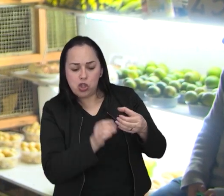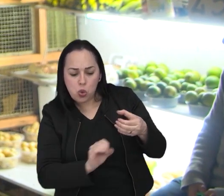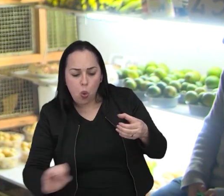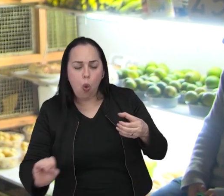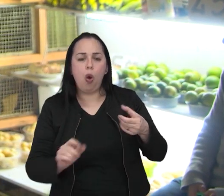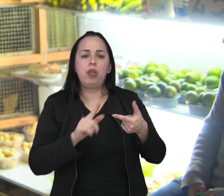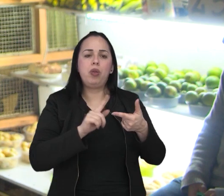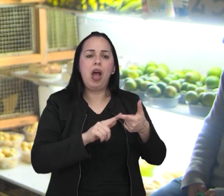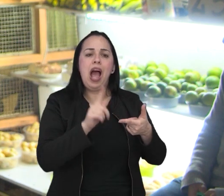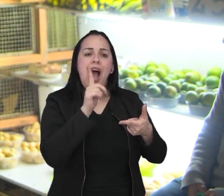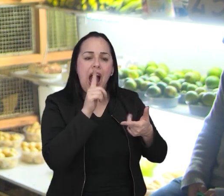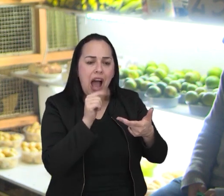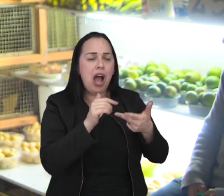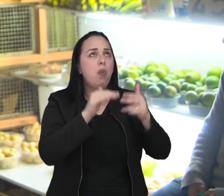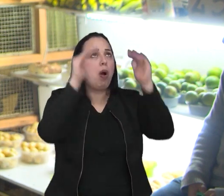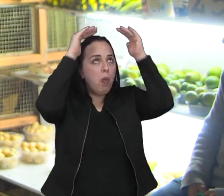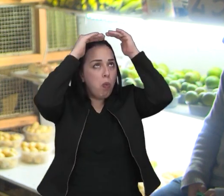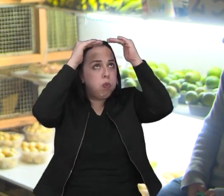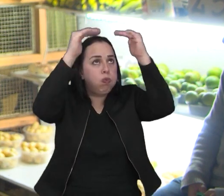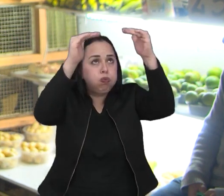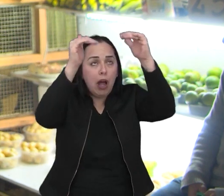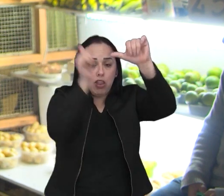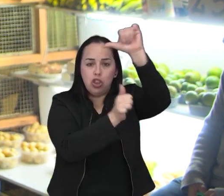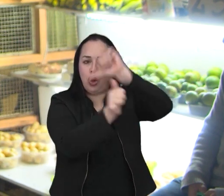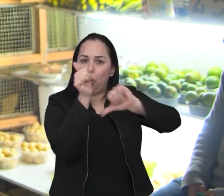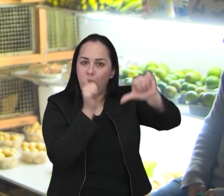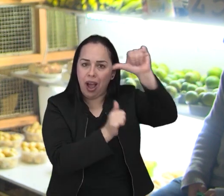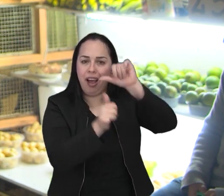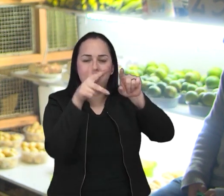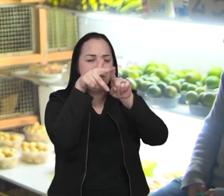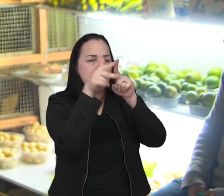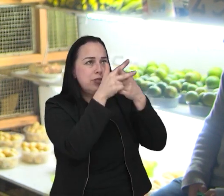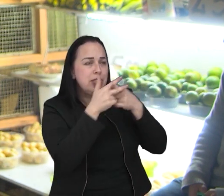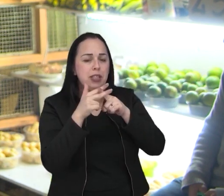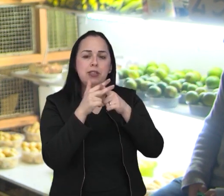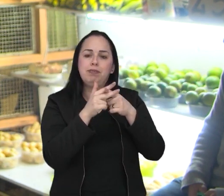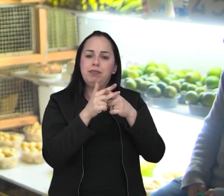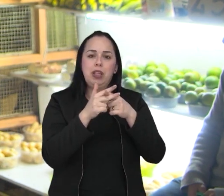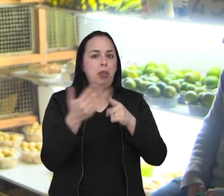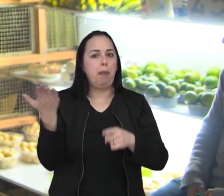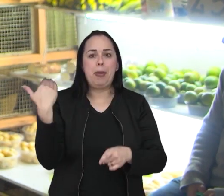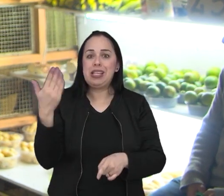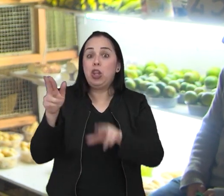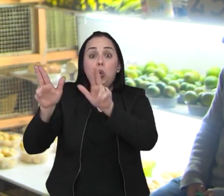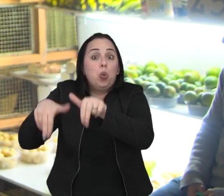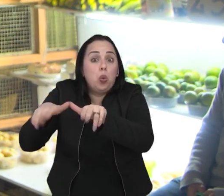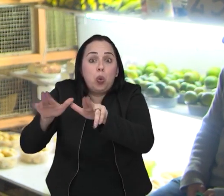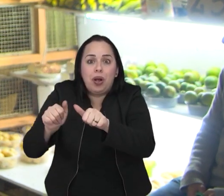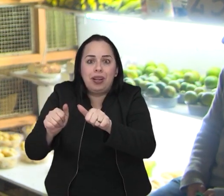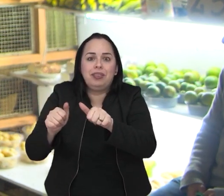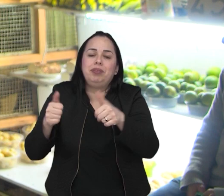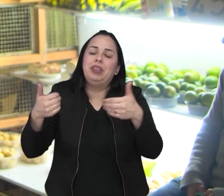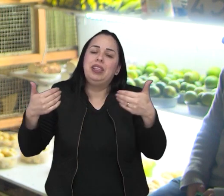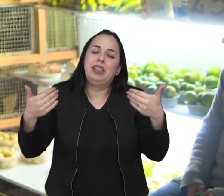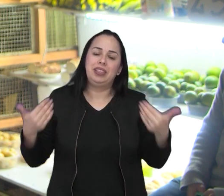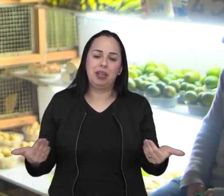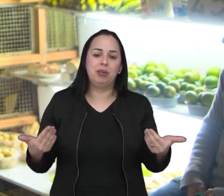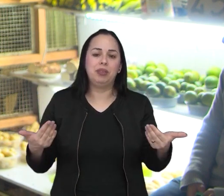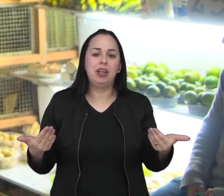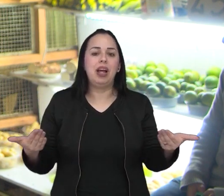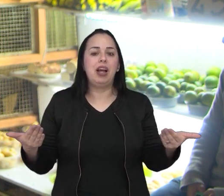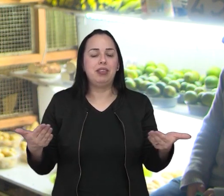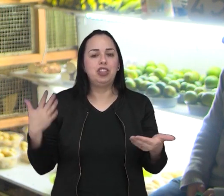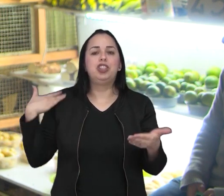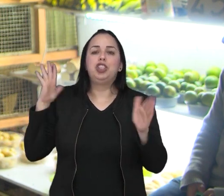esgoto, água, elétrica, telhado, fazer toda a reforma da infraestrutura do mercado, isso nunca foi feito desse volume, né?